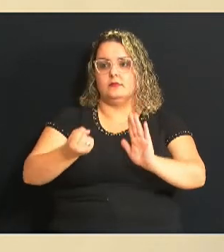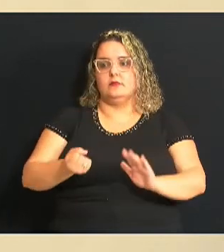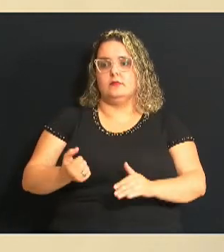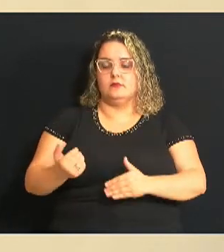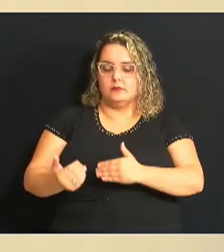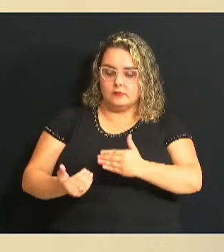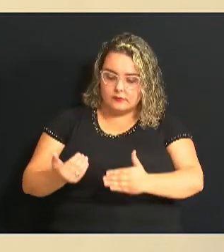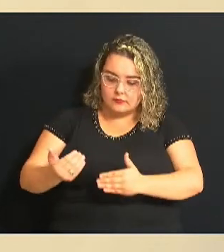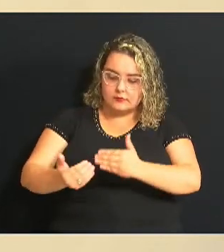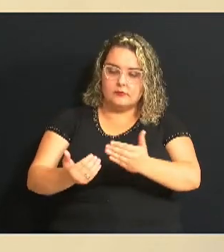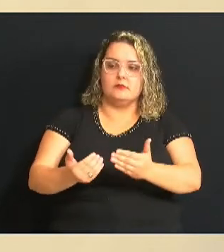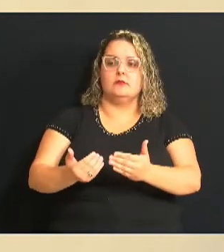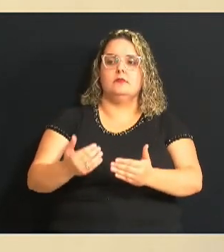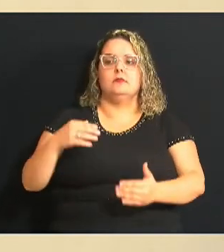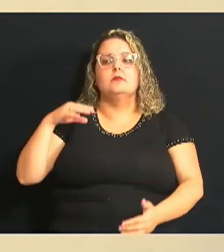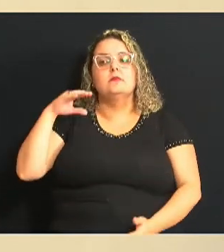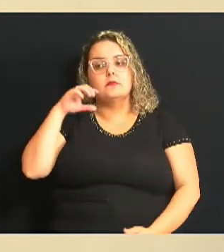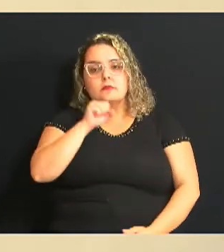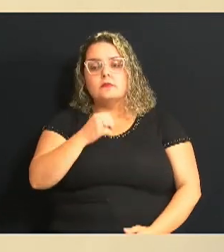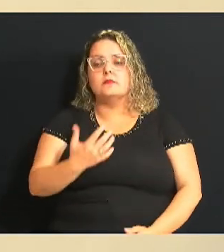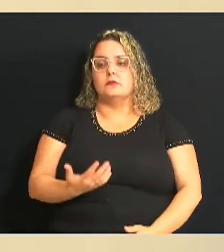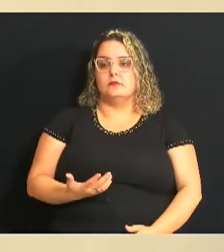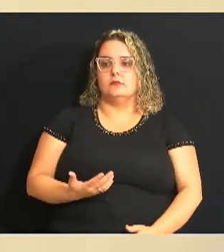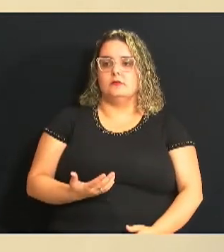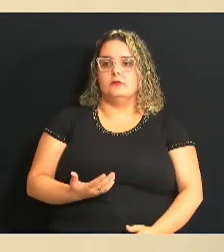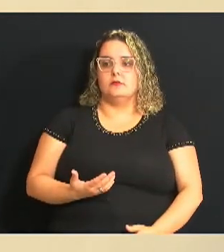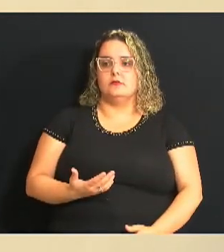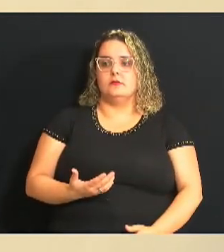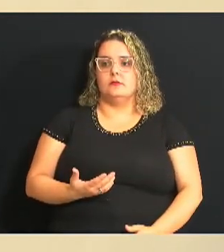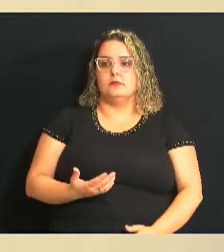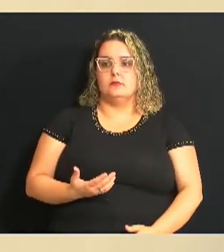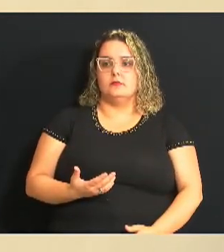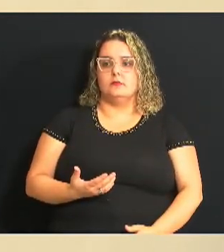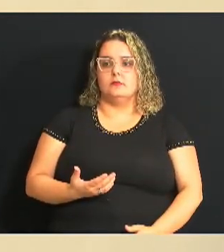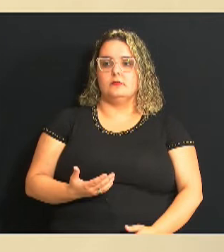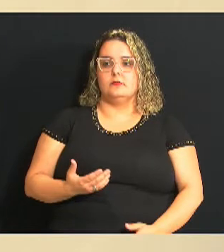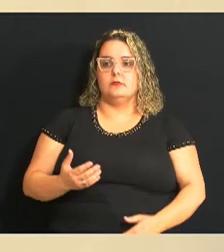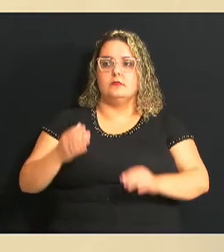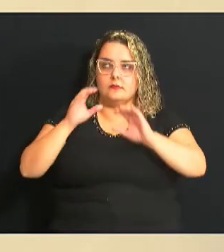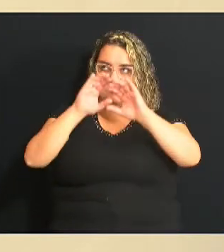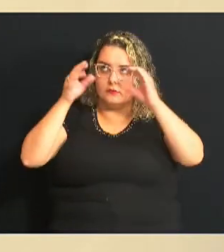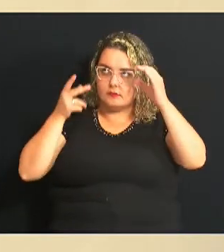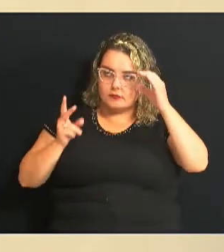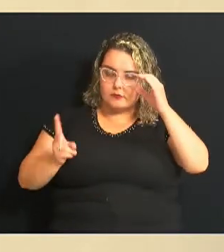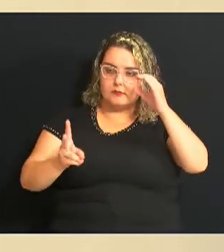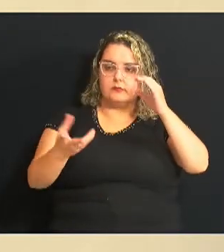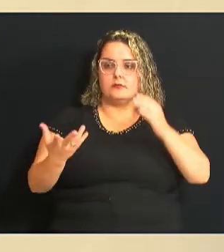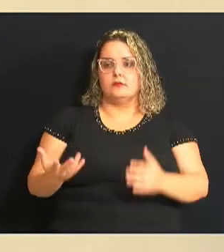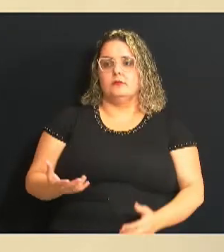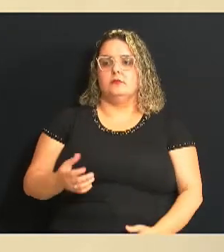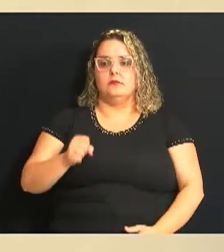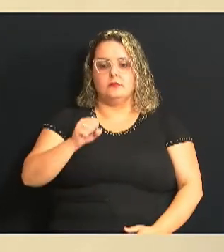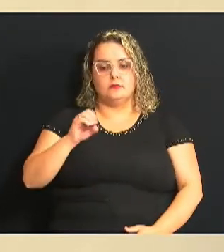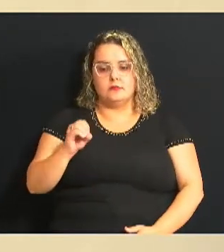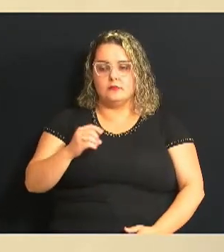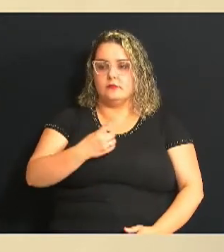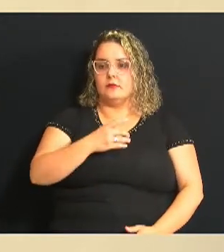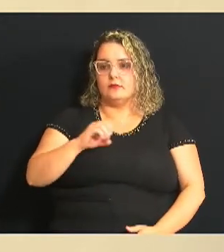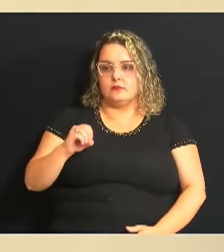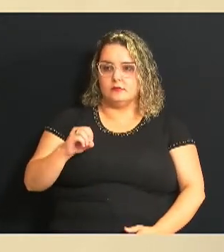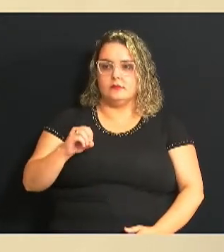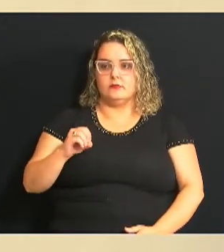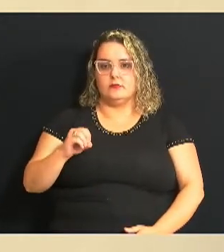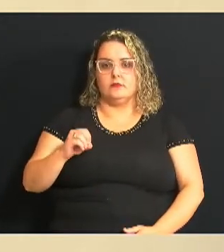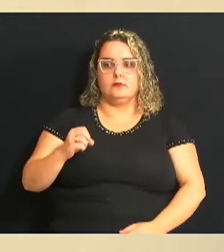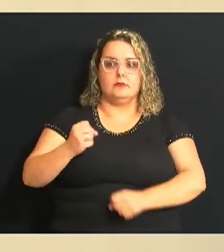passagem tão rápida diante da eternidade. O que significa 80, 100 anos diante do infinito,